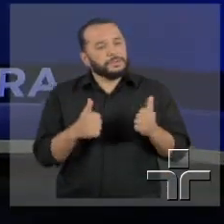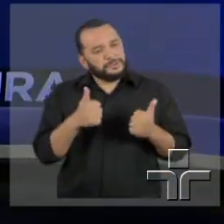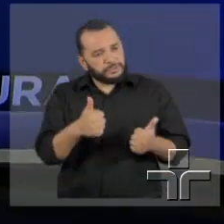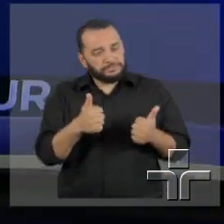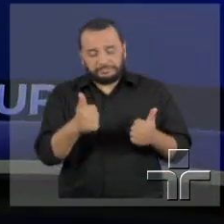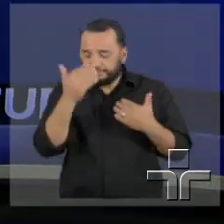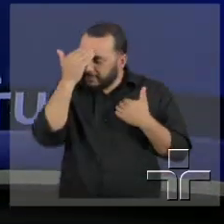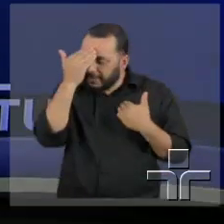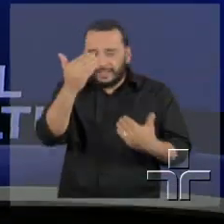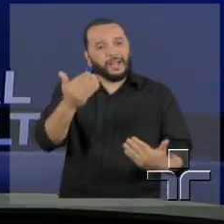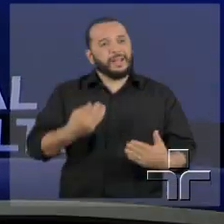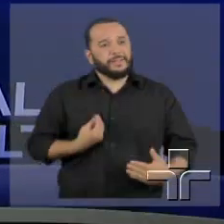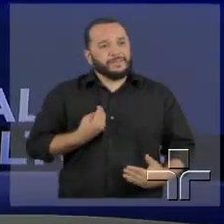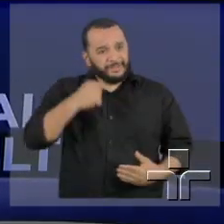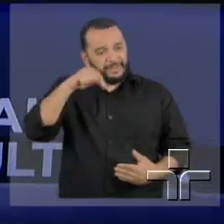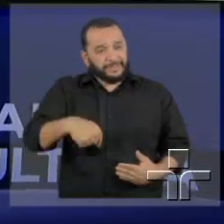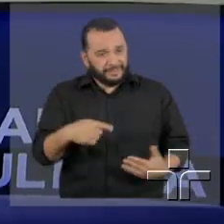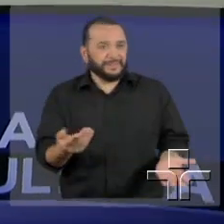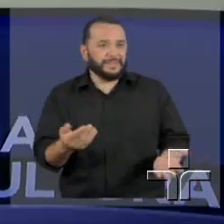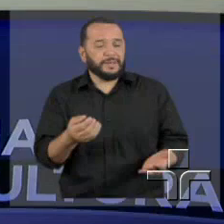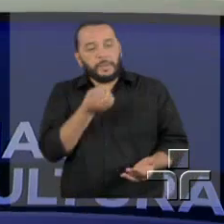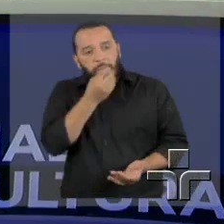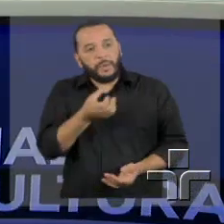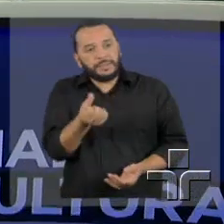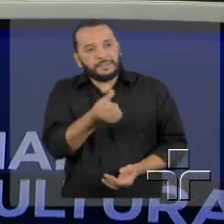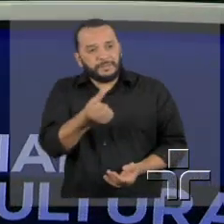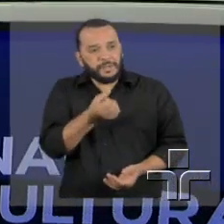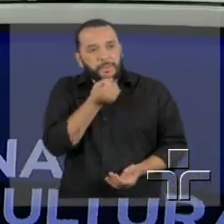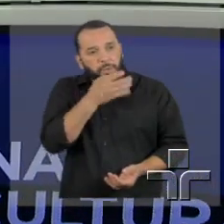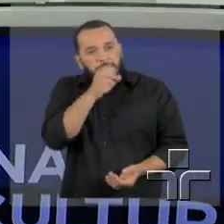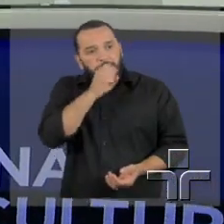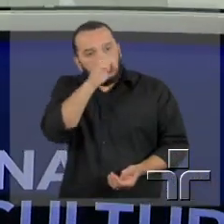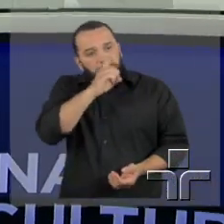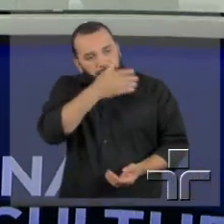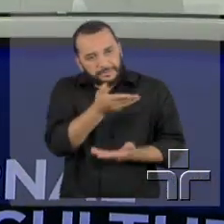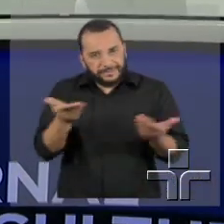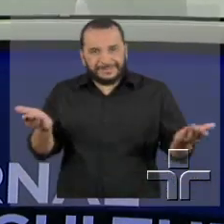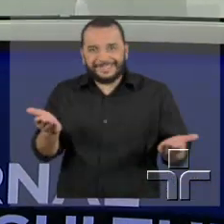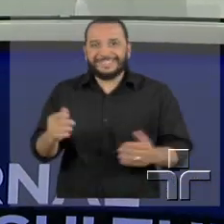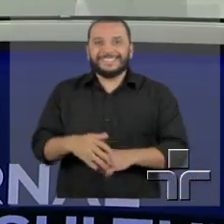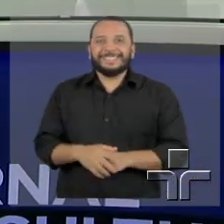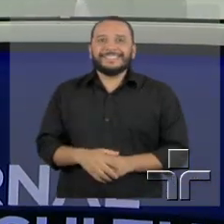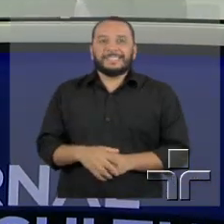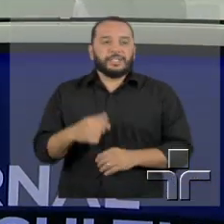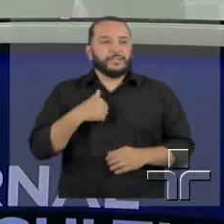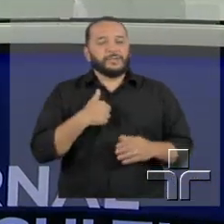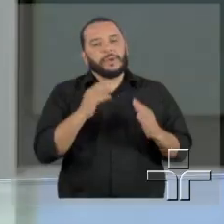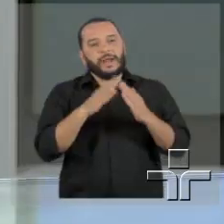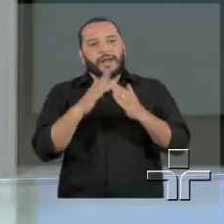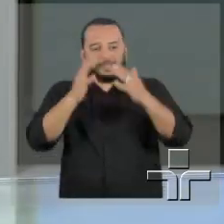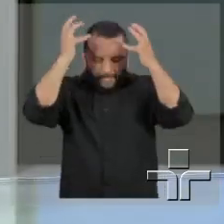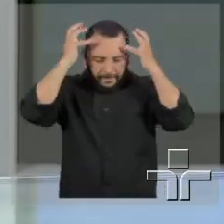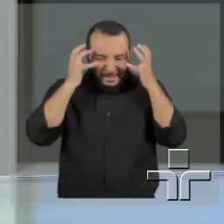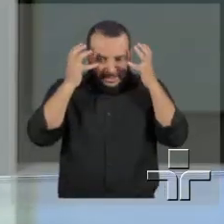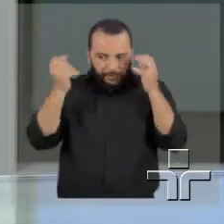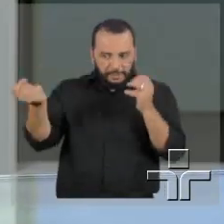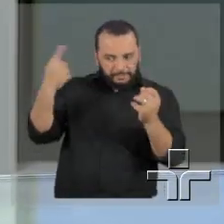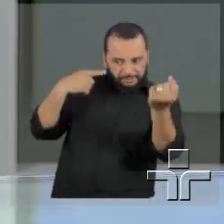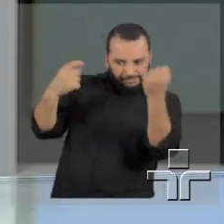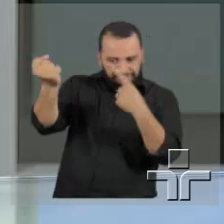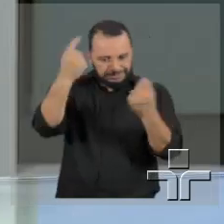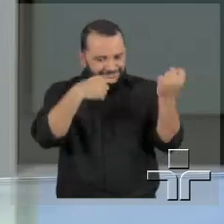musical, agradecemos muito a participação aqui. Ótima sexta-feira, bom fim de semana para os senhores. Obrigado, prazer estar aqui. Eu vou de capacete para casa para não apanhar no caminho,